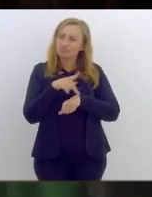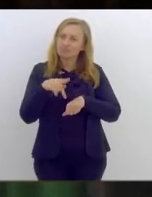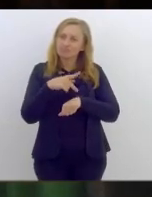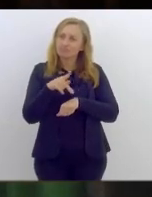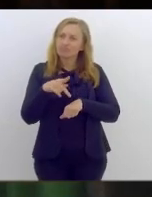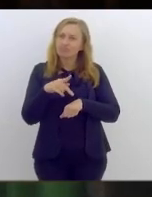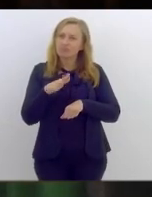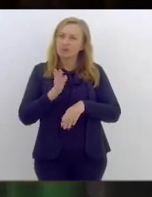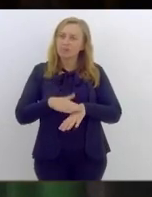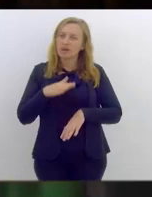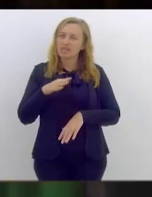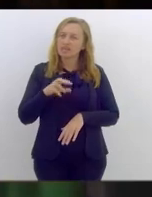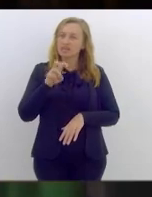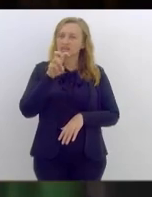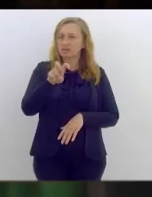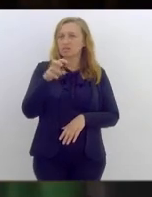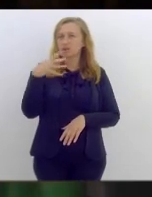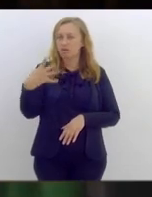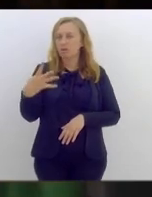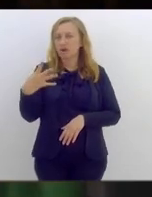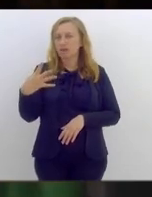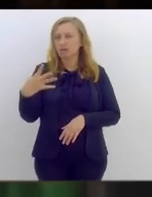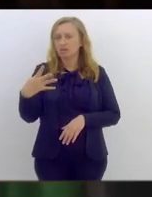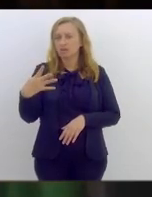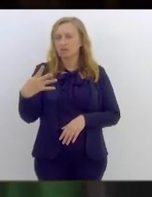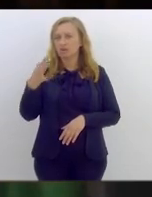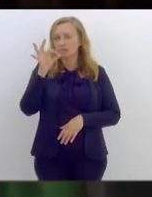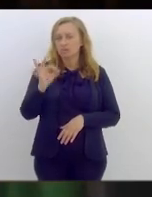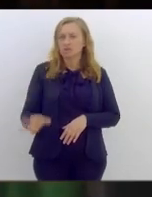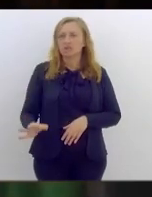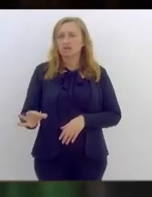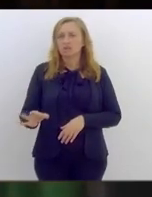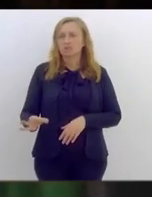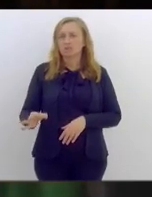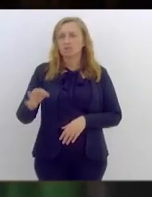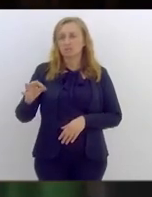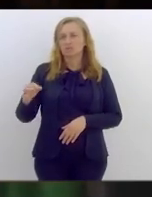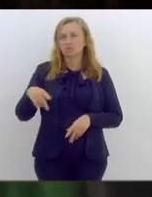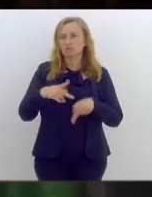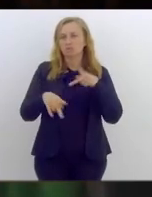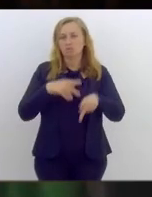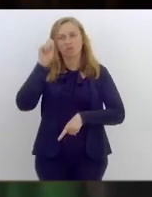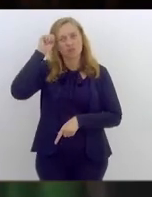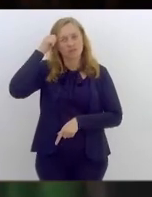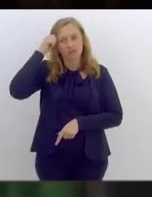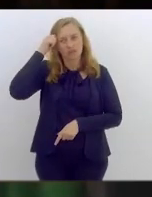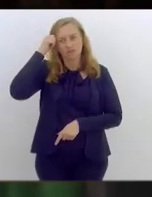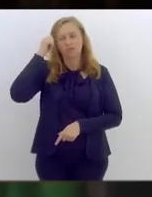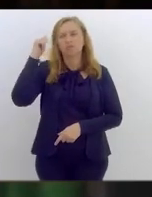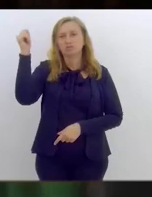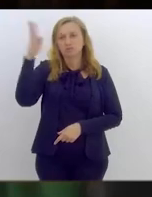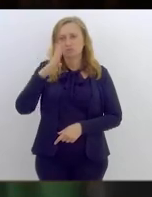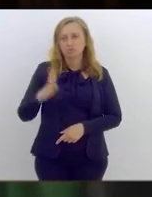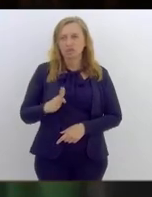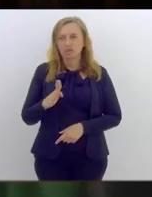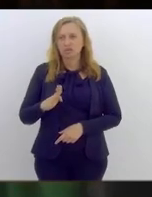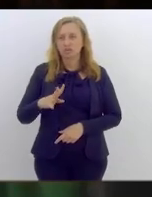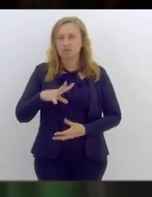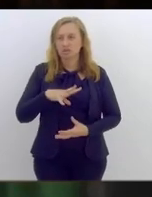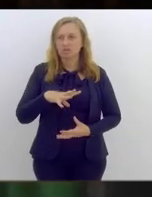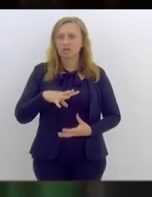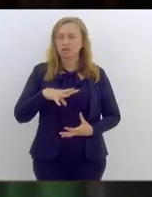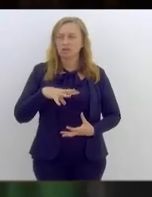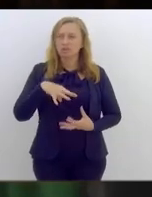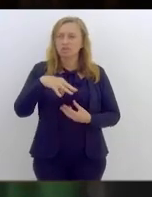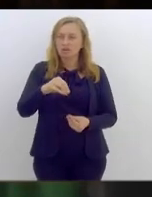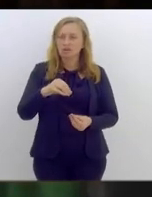mais de 54% da população negra, ela demarcou e marcou na alma da gente, tatuou